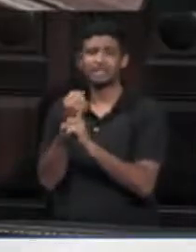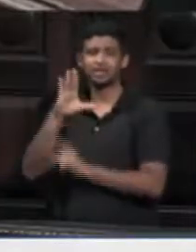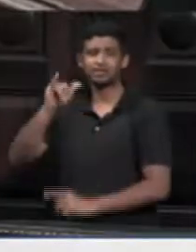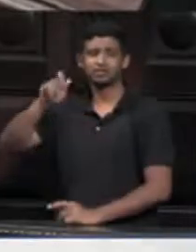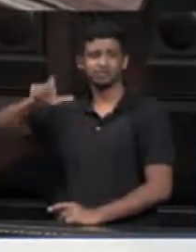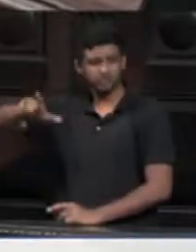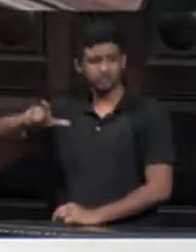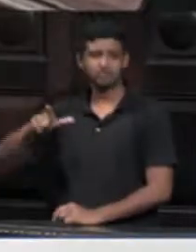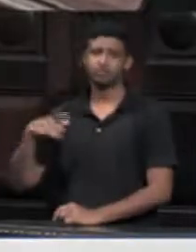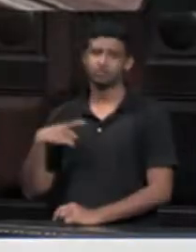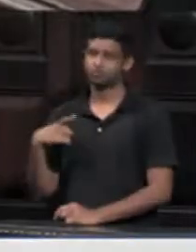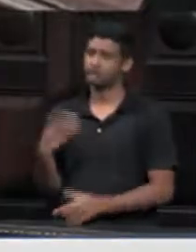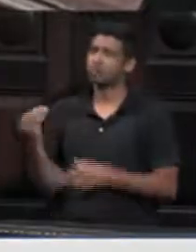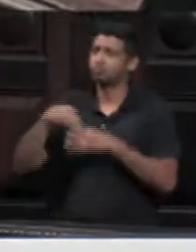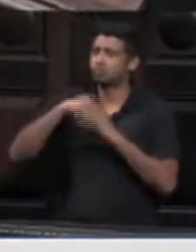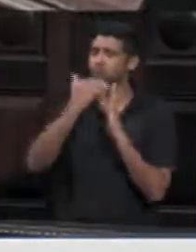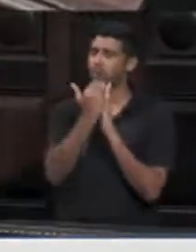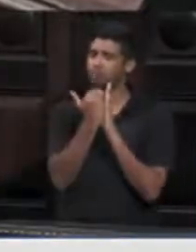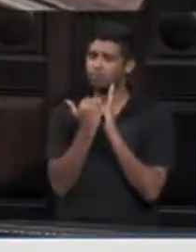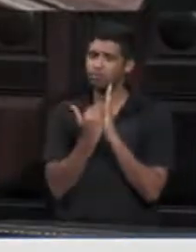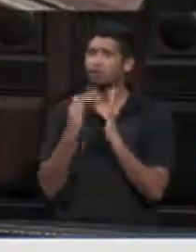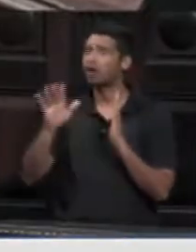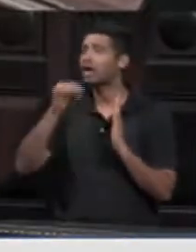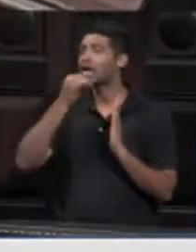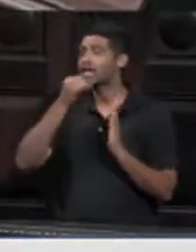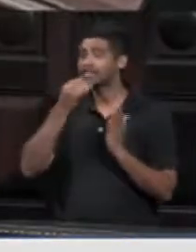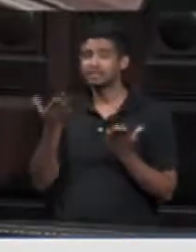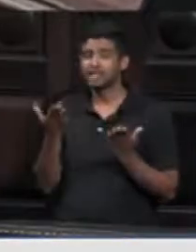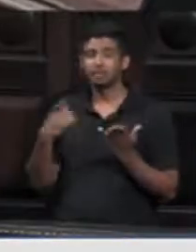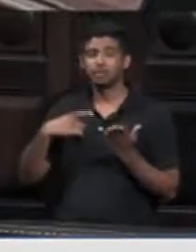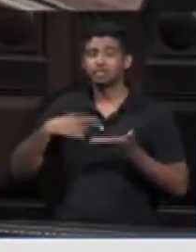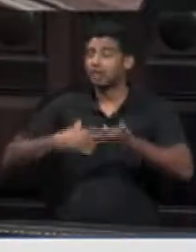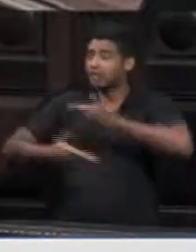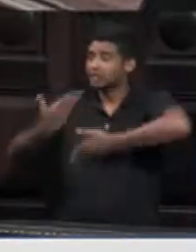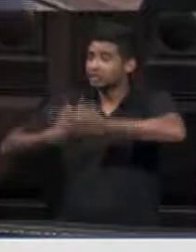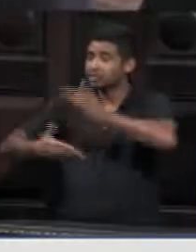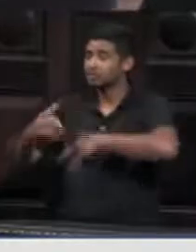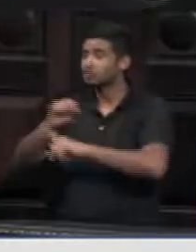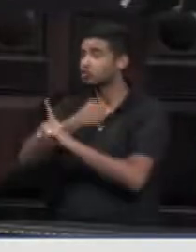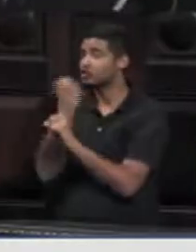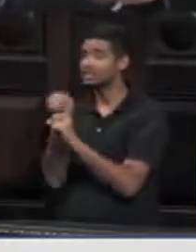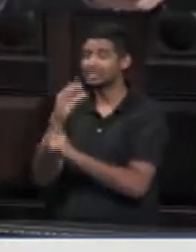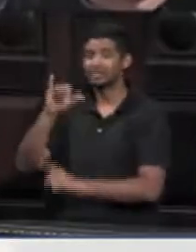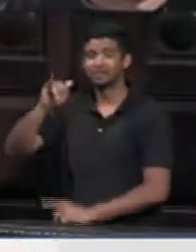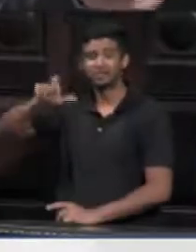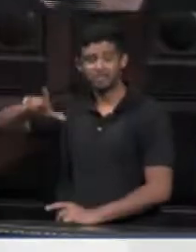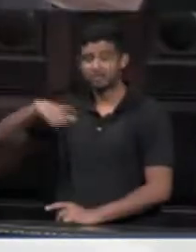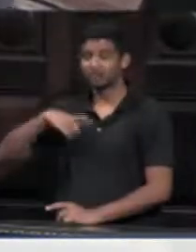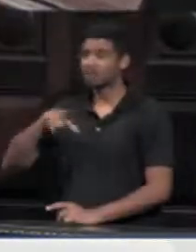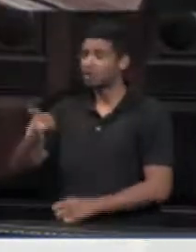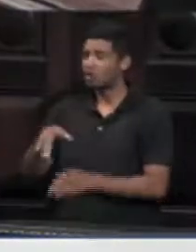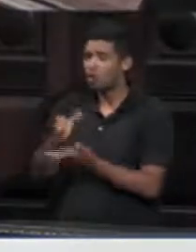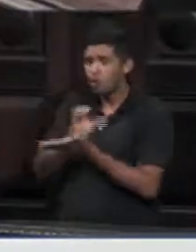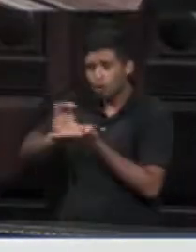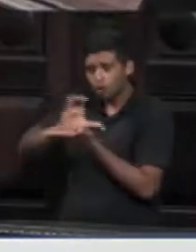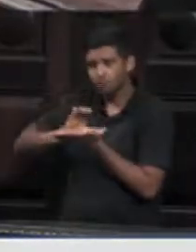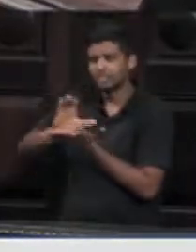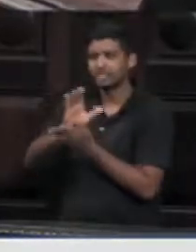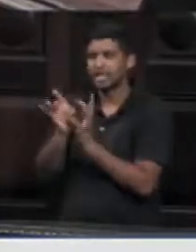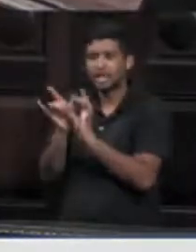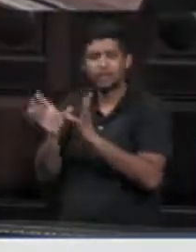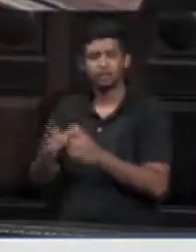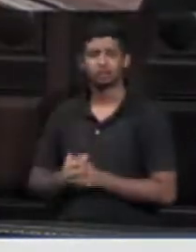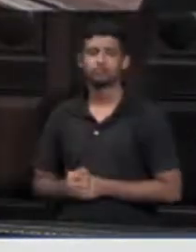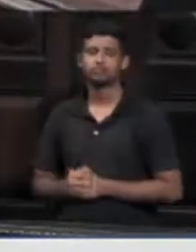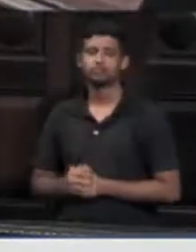foram incorporados ao texto final, como, por exemplo, participação da sociedade civil no Conselho Deliberativo, o que não estava assegurado,